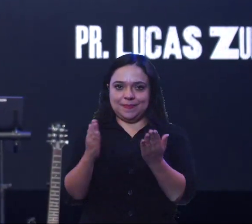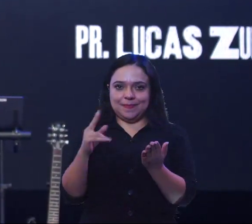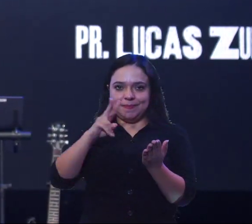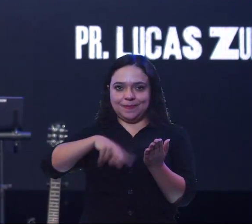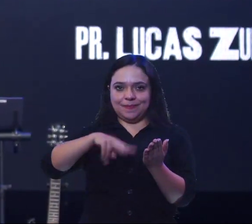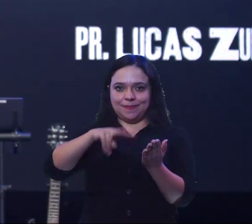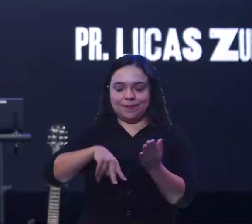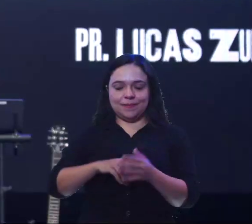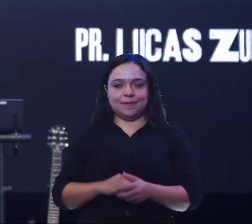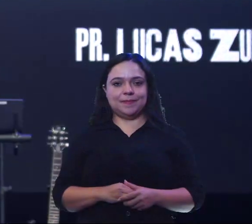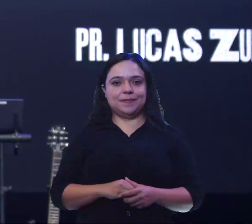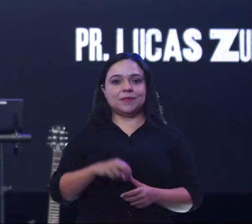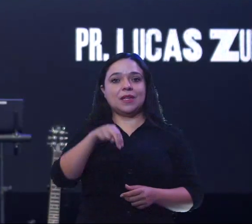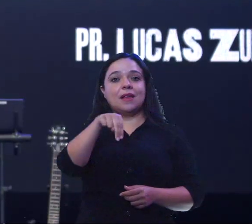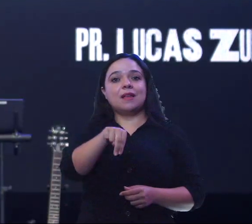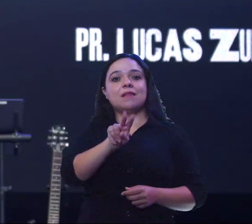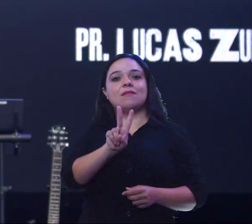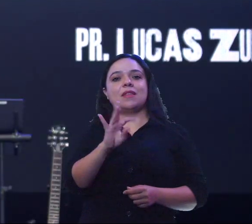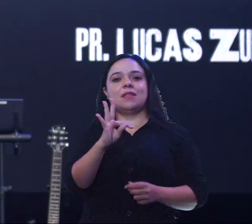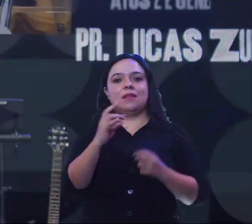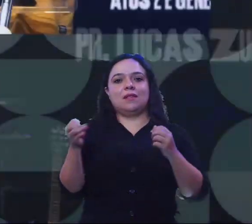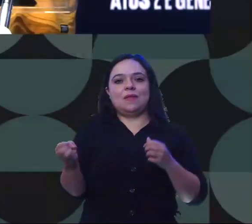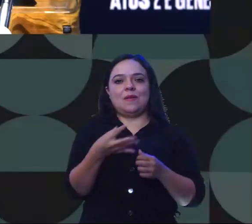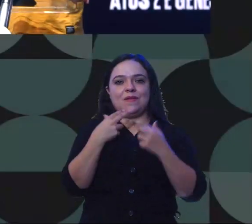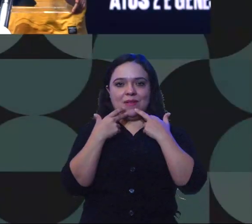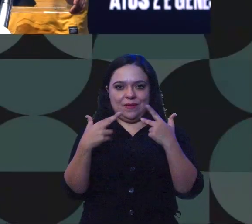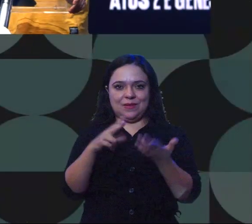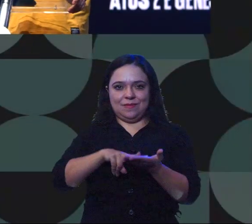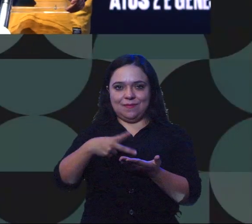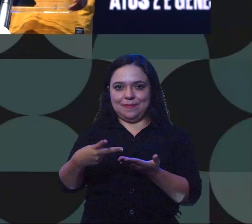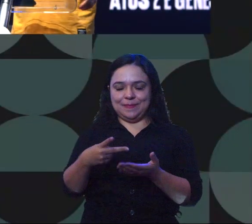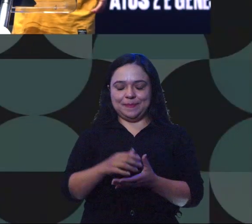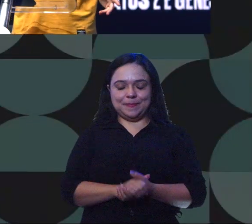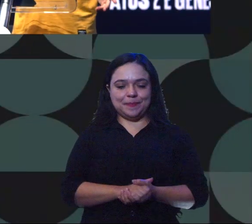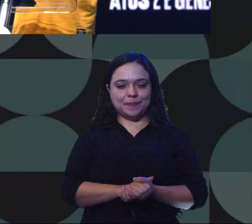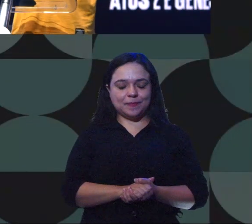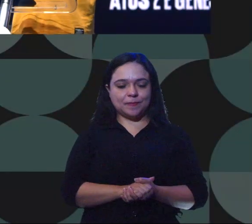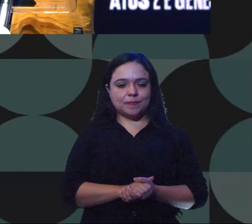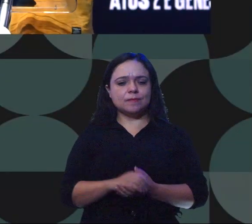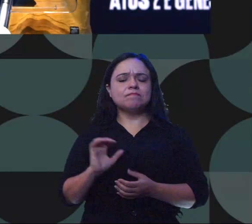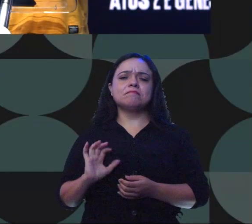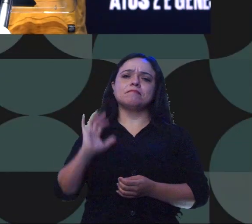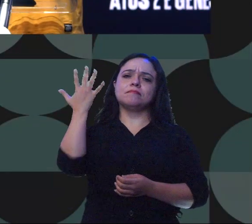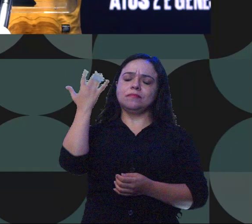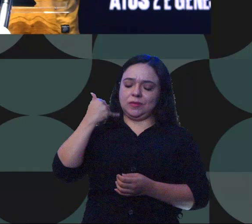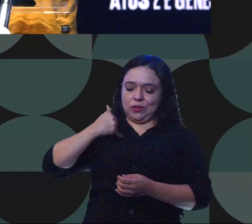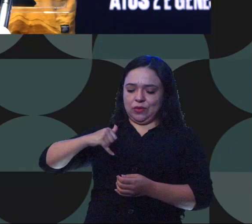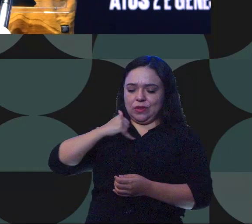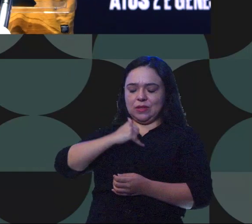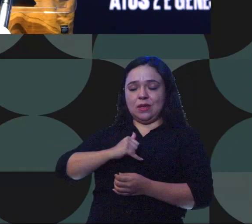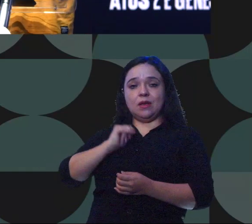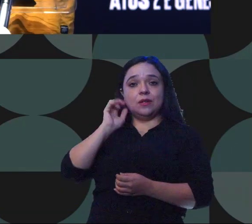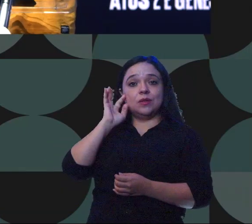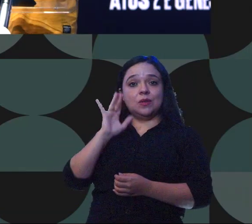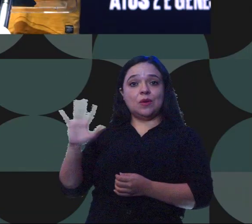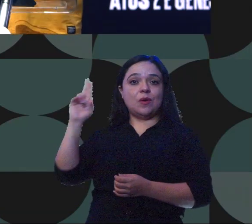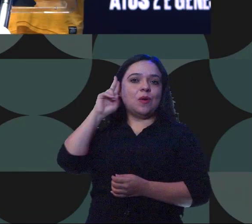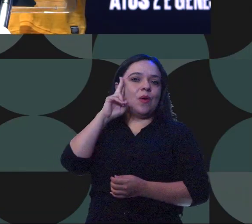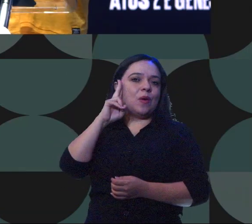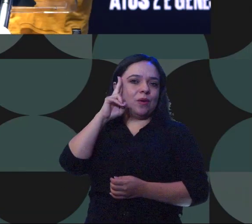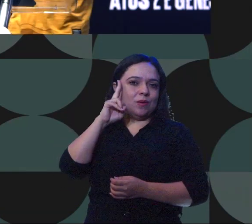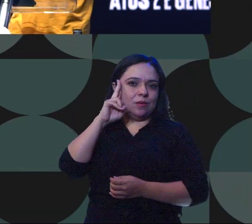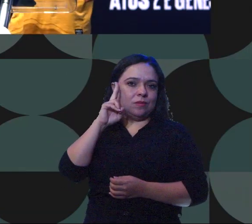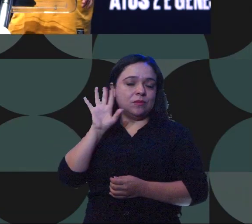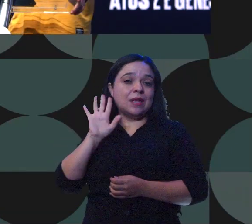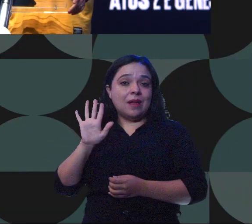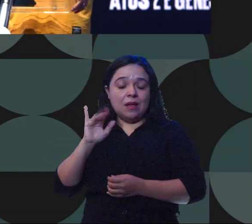aqui na versão NVT. Diz assim a palavra: certa noite José teve um sonho, e quando contou aos seus irmãos, eles o odiaram